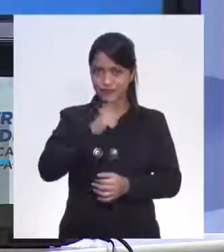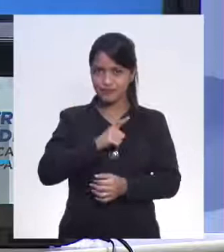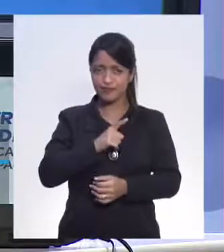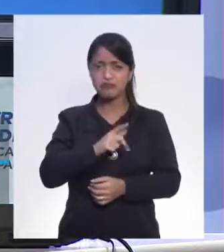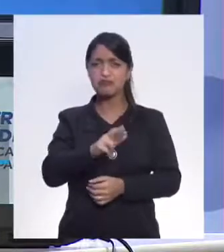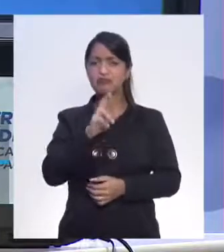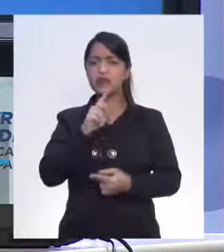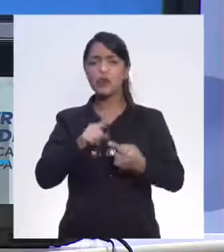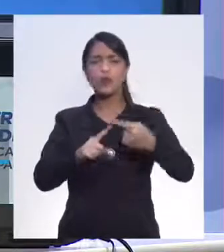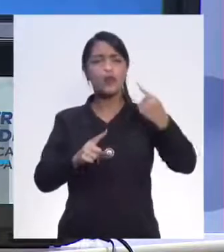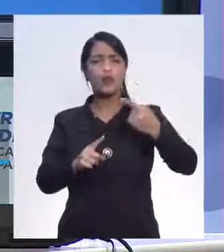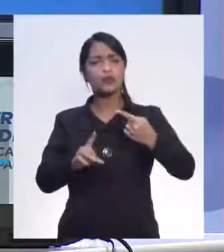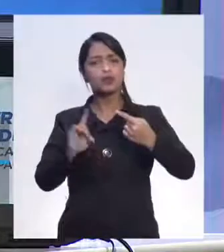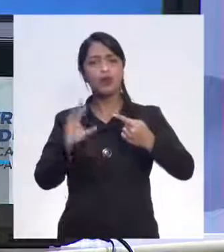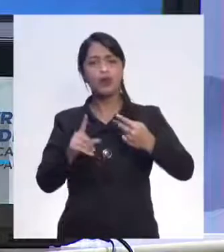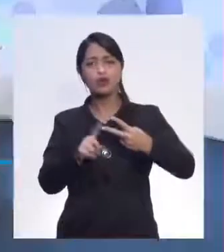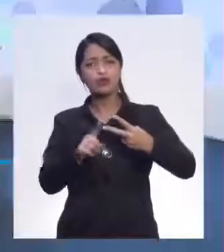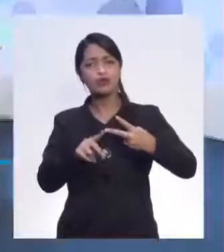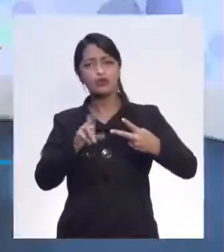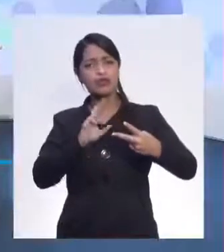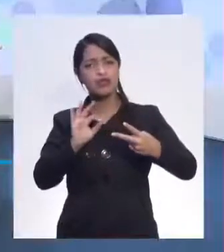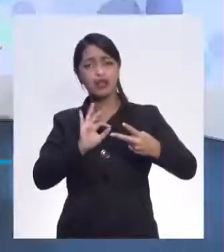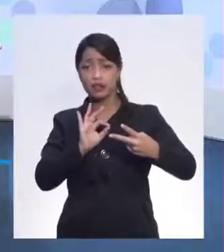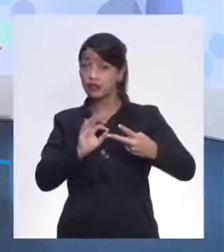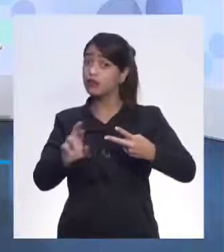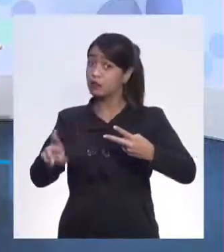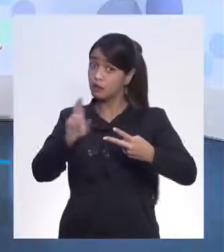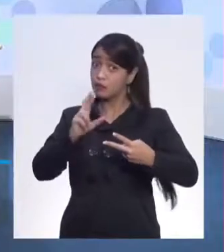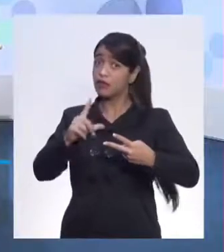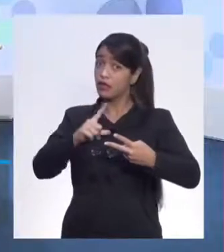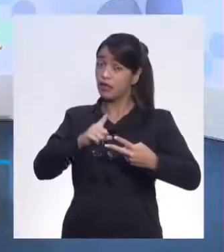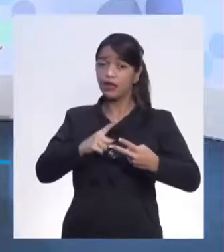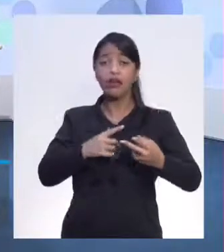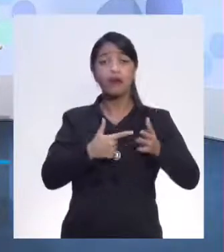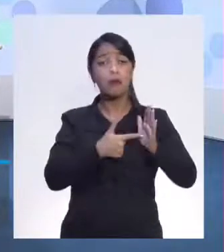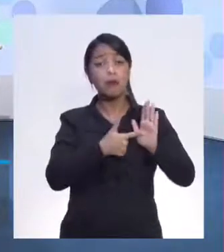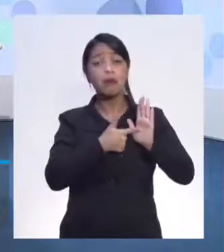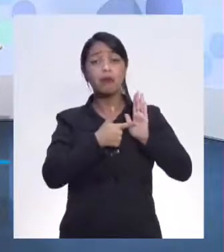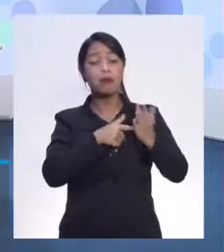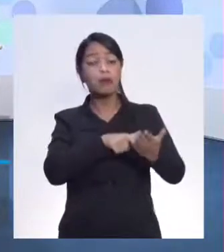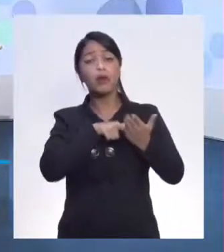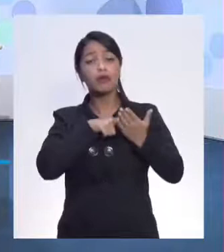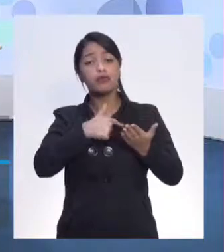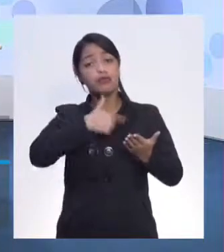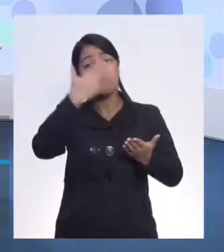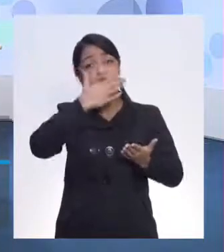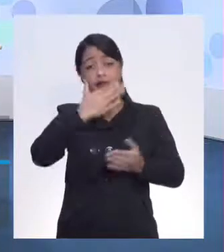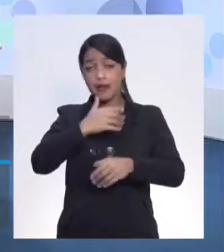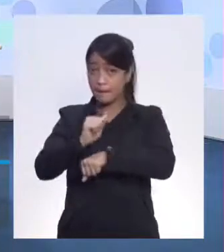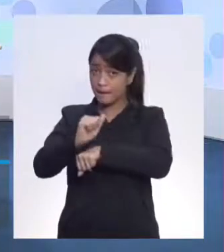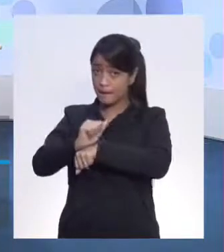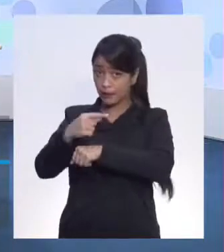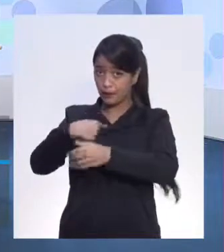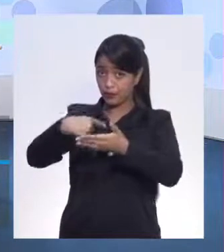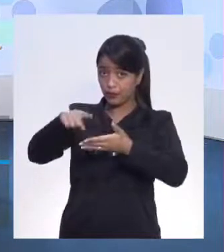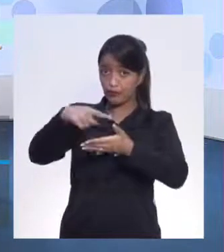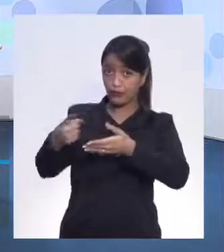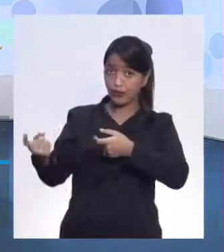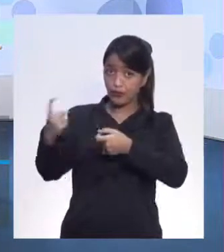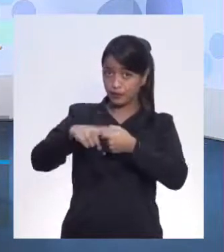um, não é? Eles não estão respondendo... me mostra. Antes. Eu não estou vendo. Peraí, vou voltar aqui. Fala